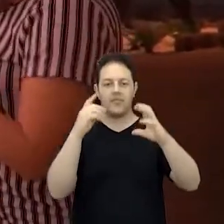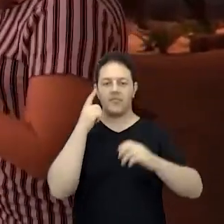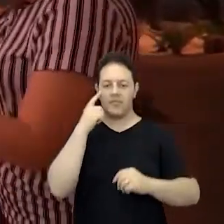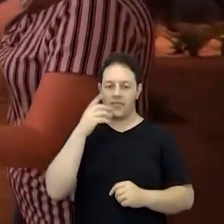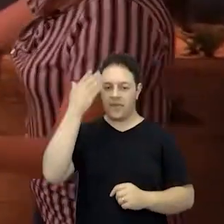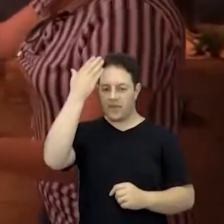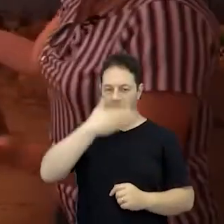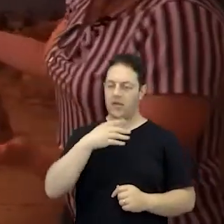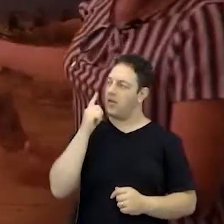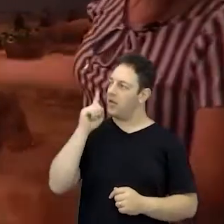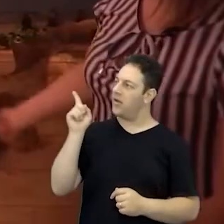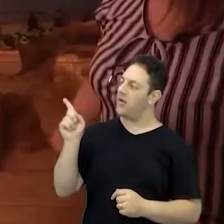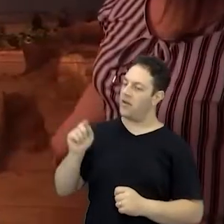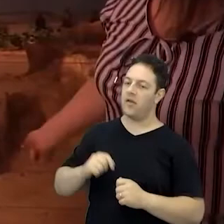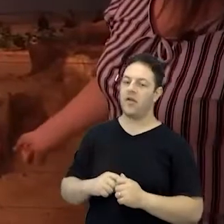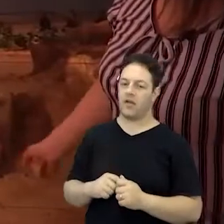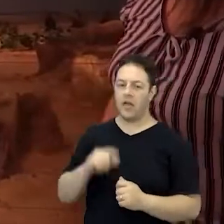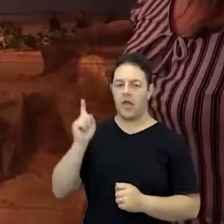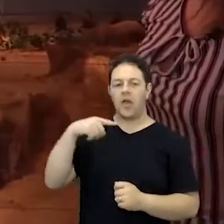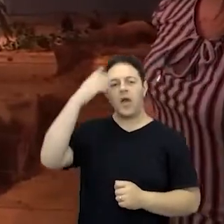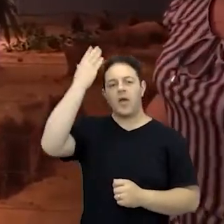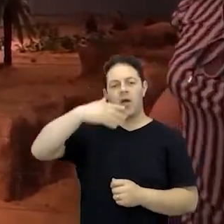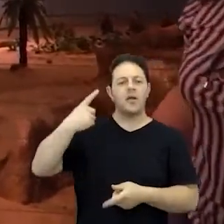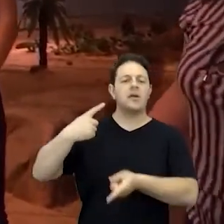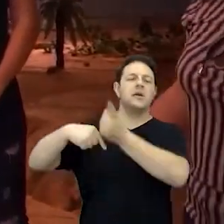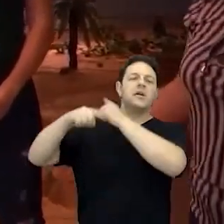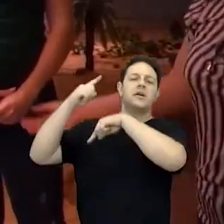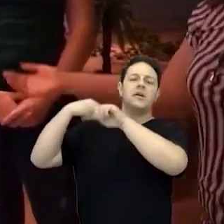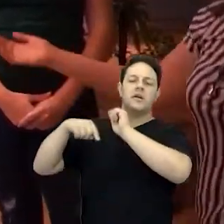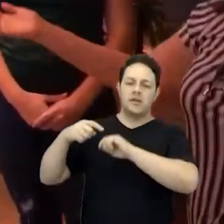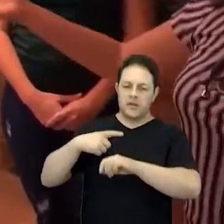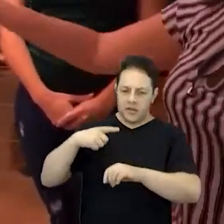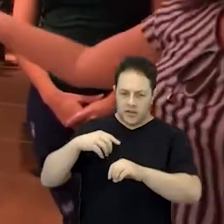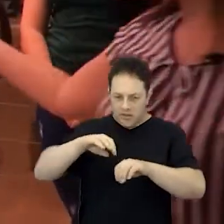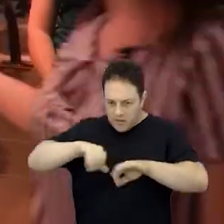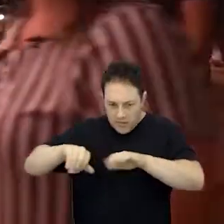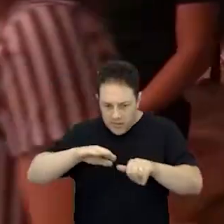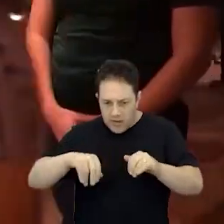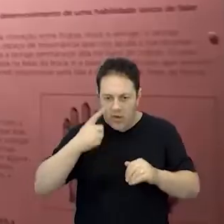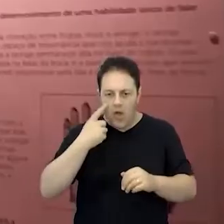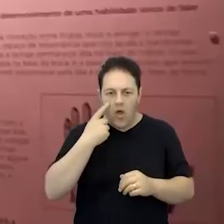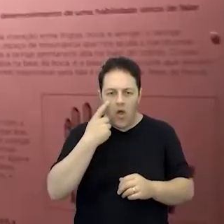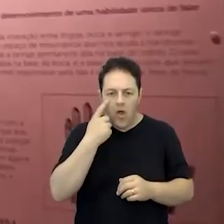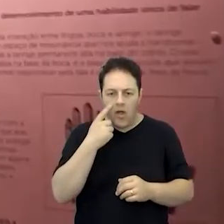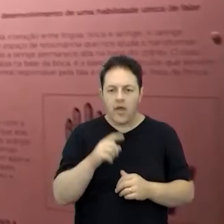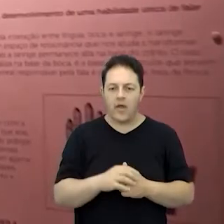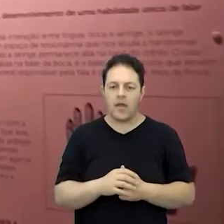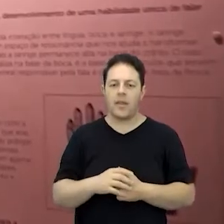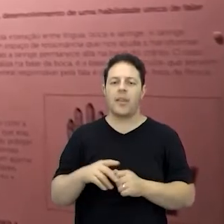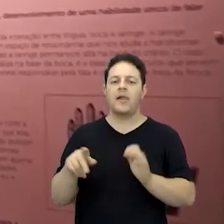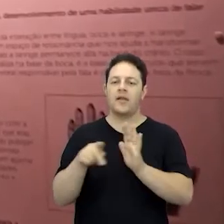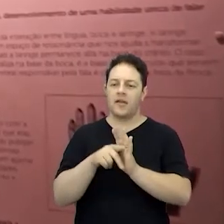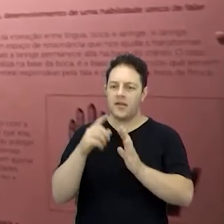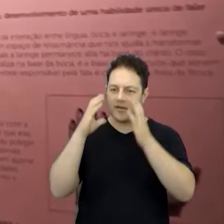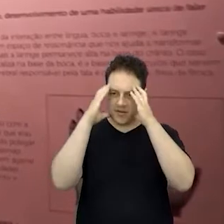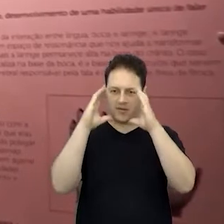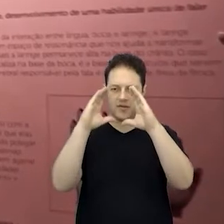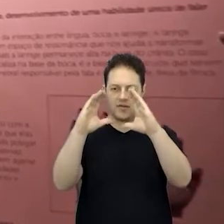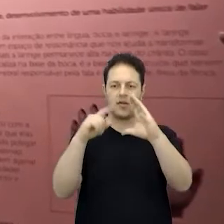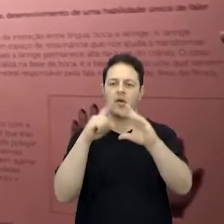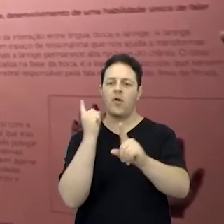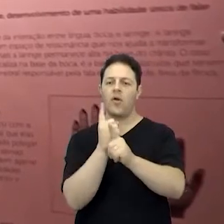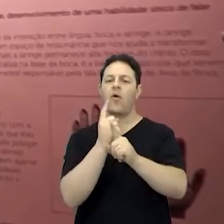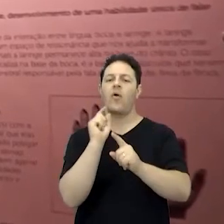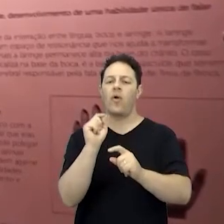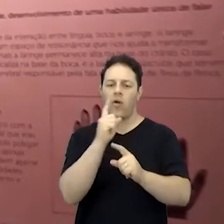são também do que registros fósseis né daquela época né Camila Então se a gente for ver aqui por exemplo olha a respeito dos cremes o que que a gente pode